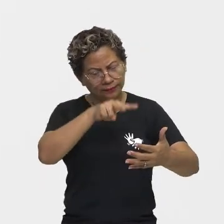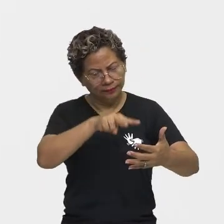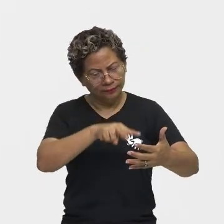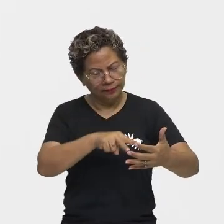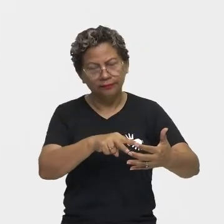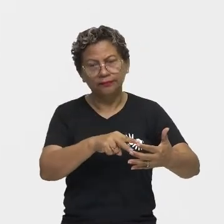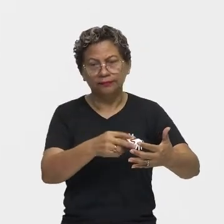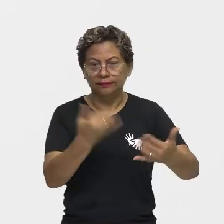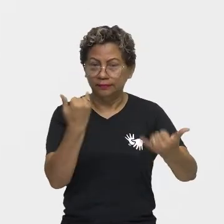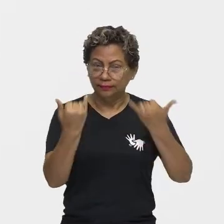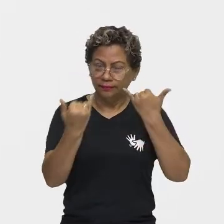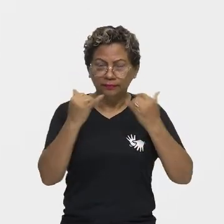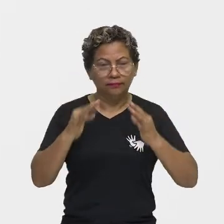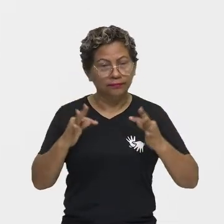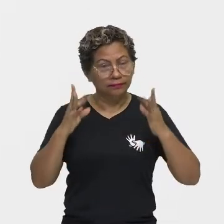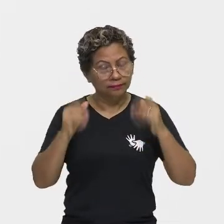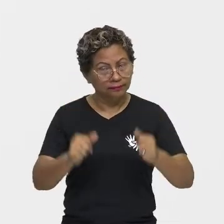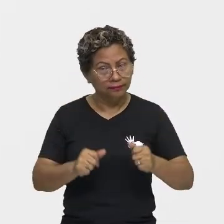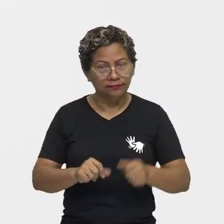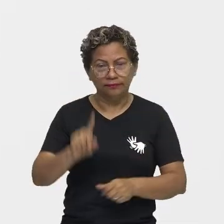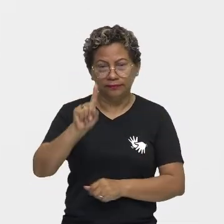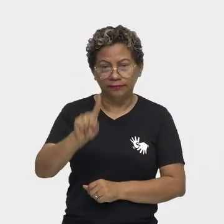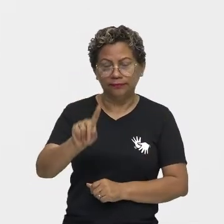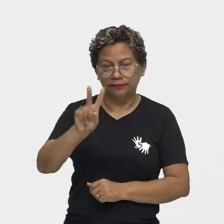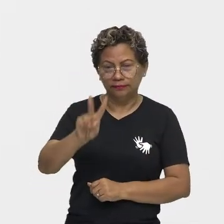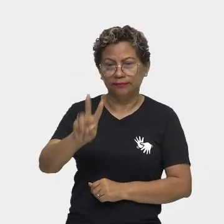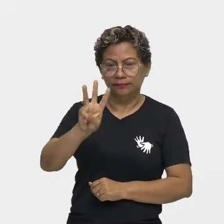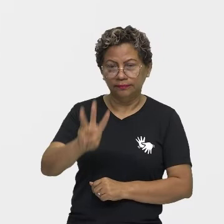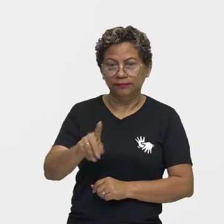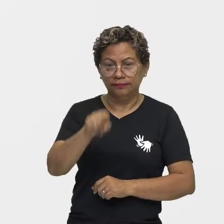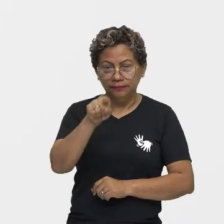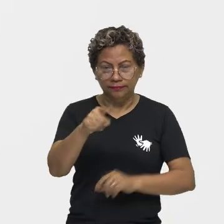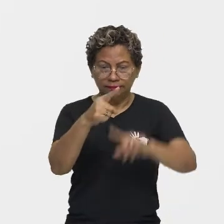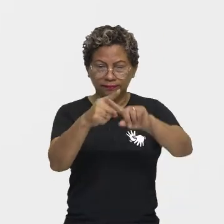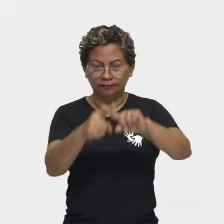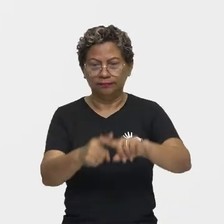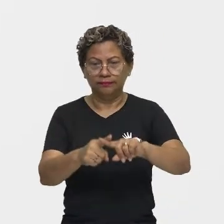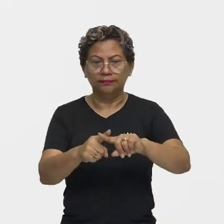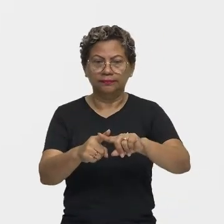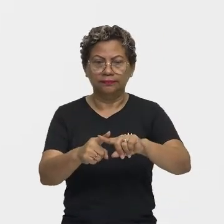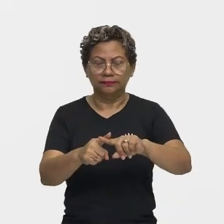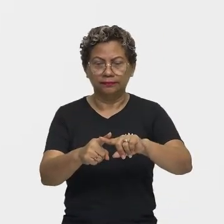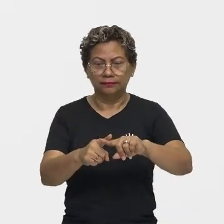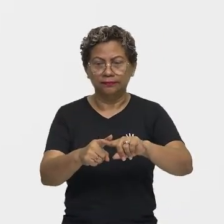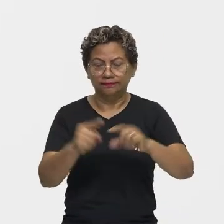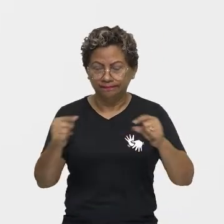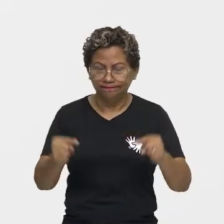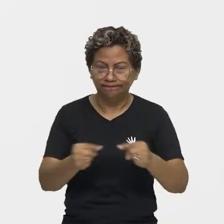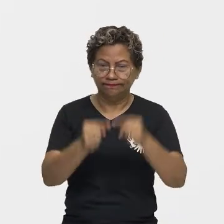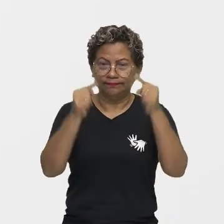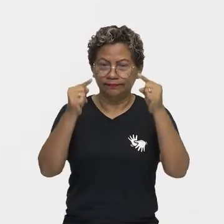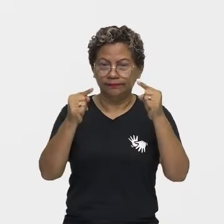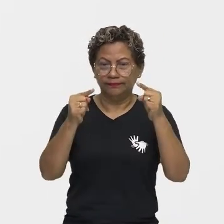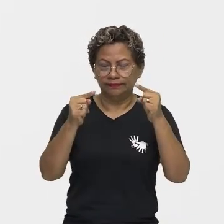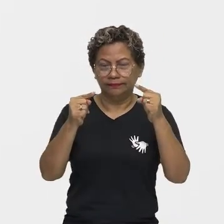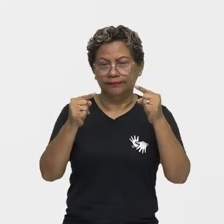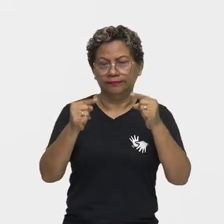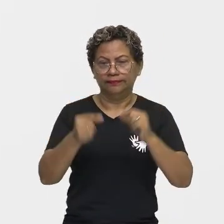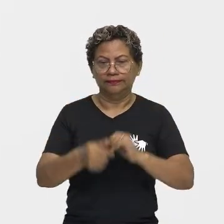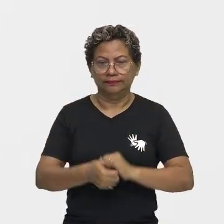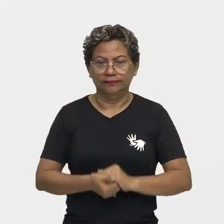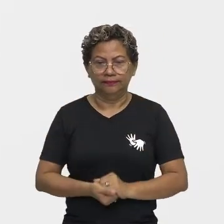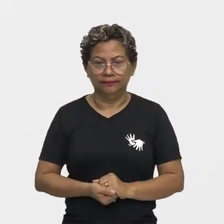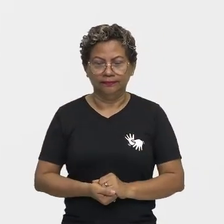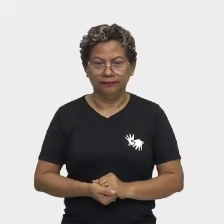as afirmações que são feitas 1, 2 e 3 e vai marcar a alternativa que melhor responde essa